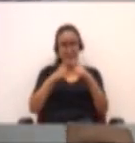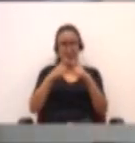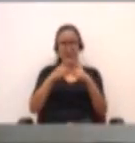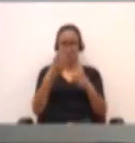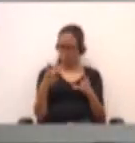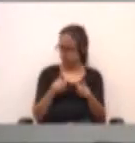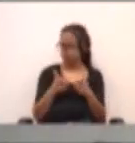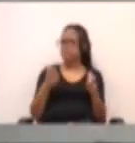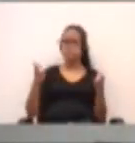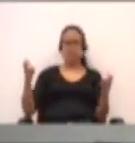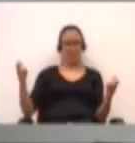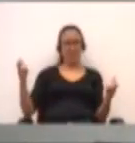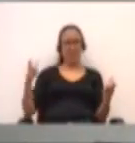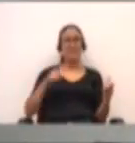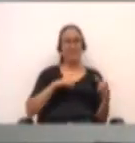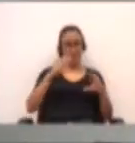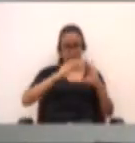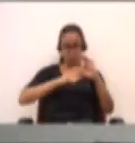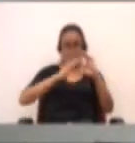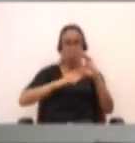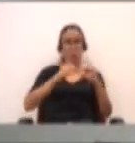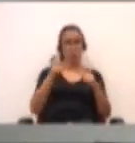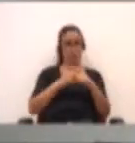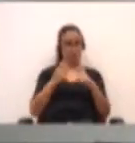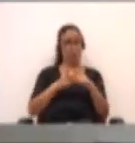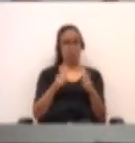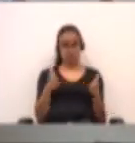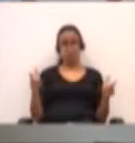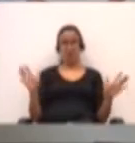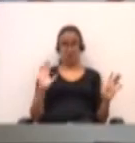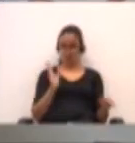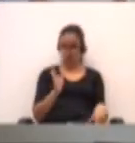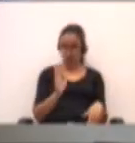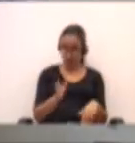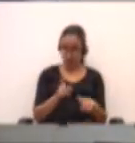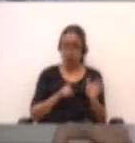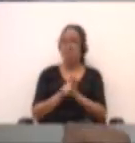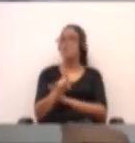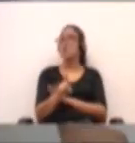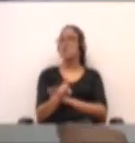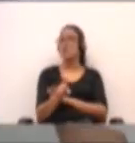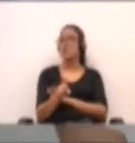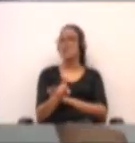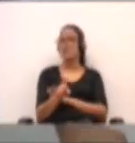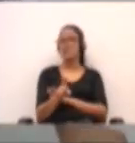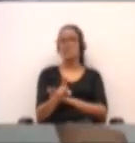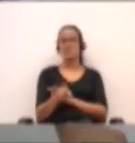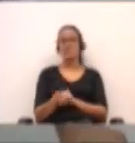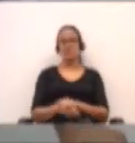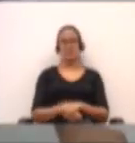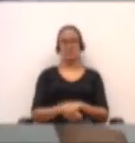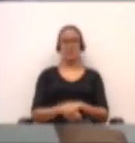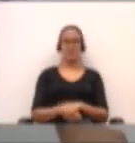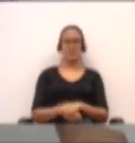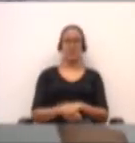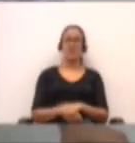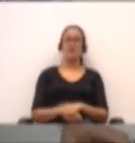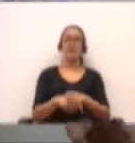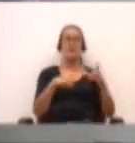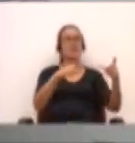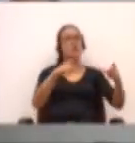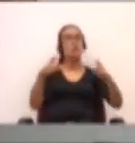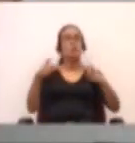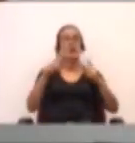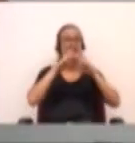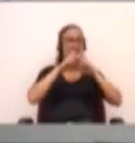para atender, já foi aberto concurso público, tá, para médicos, para atenderem nesses PAs.